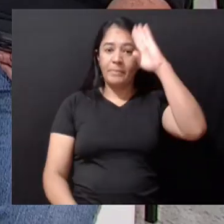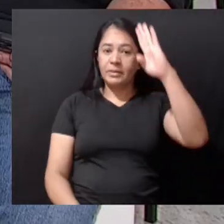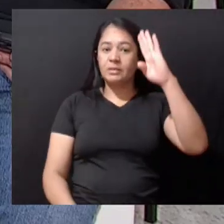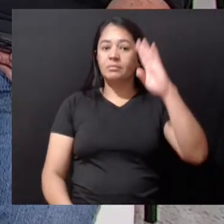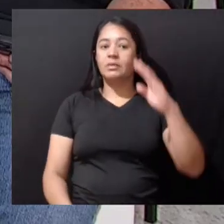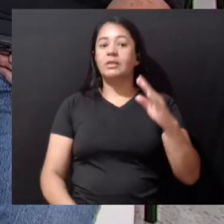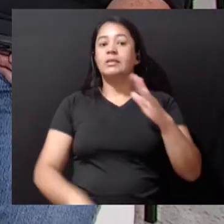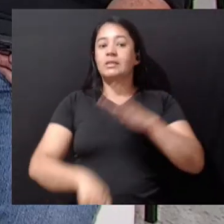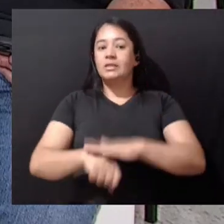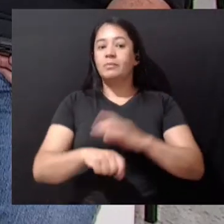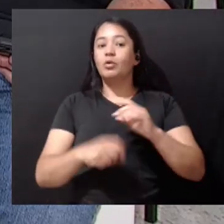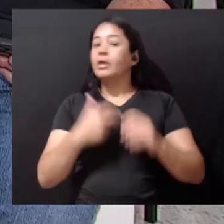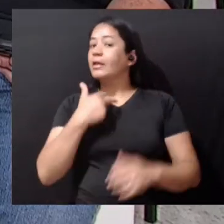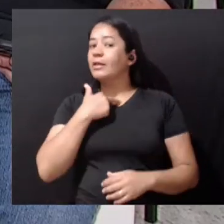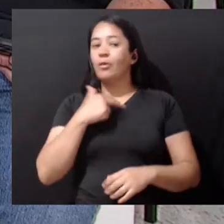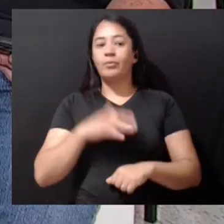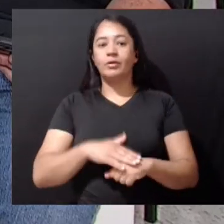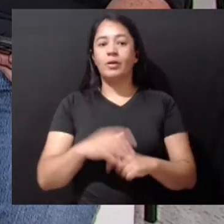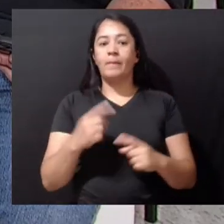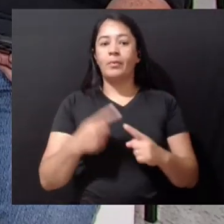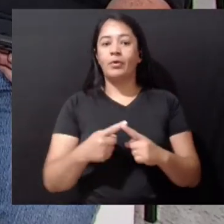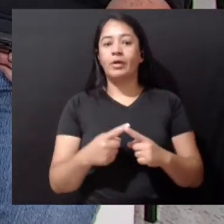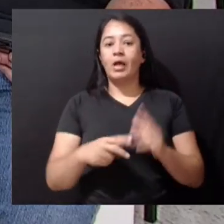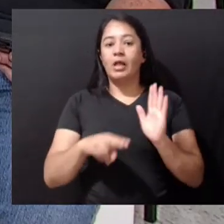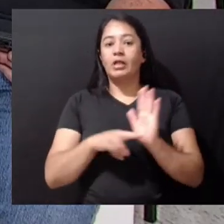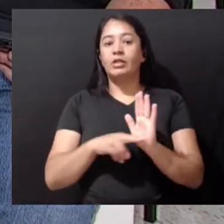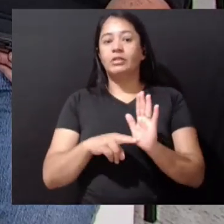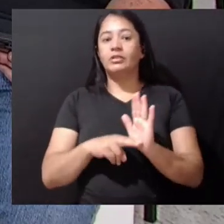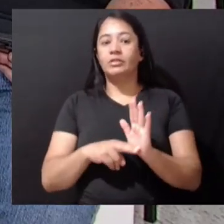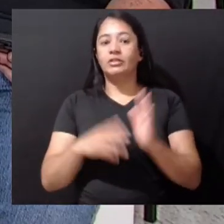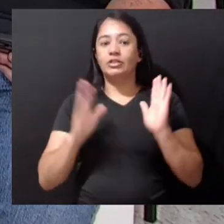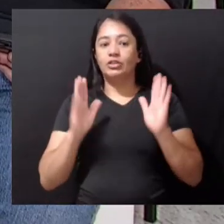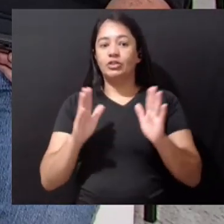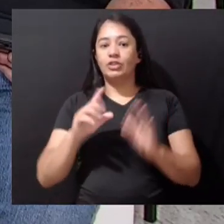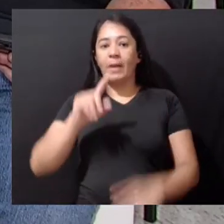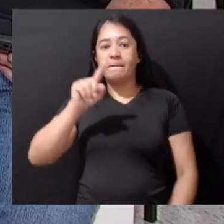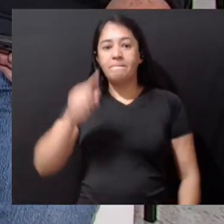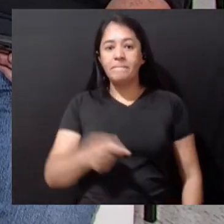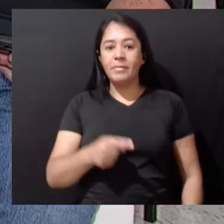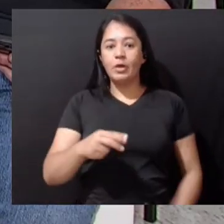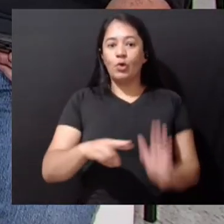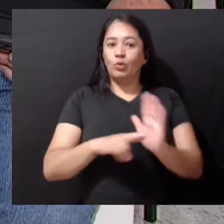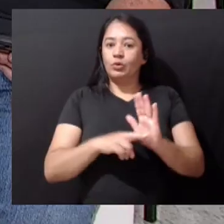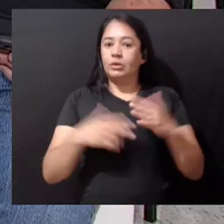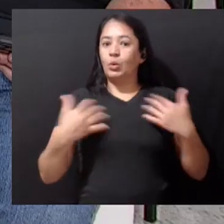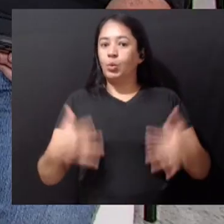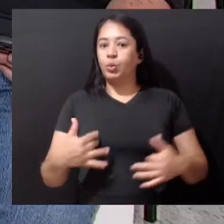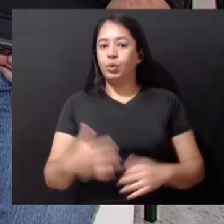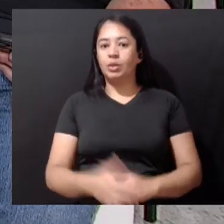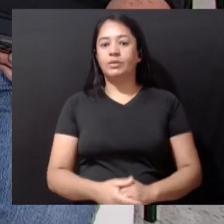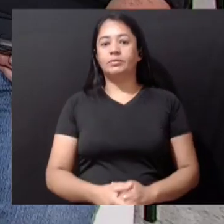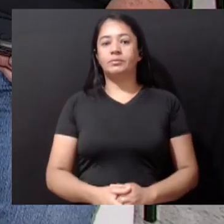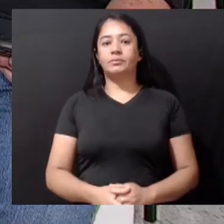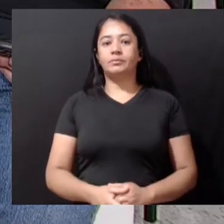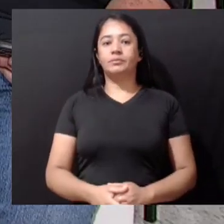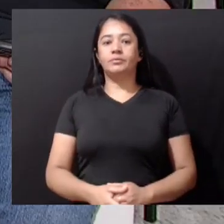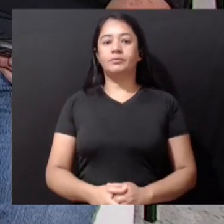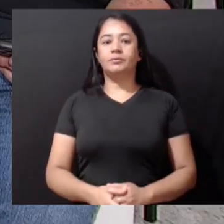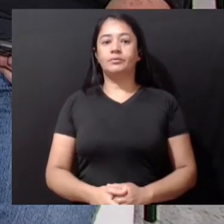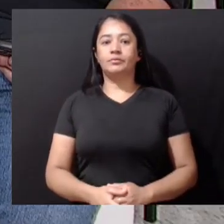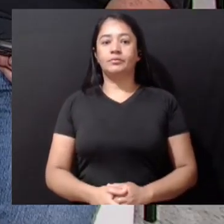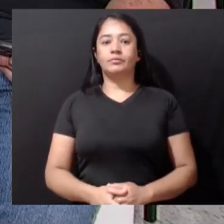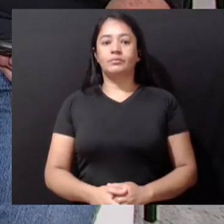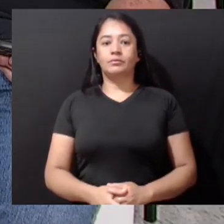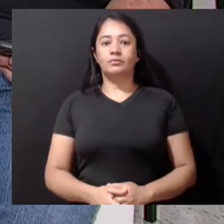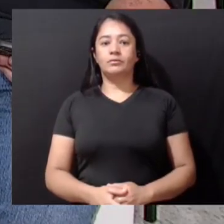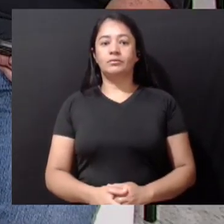peso importante, só a redação ela já vale 1000 pontos, né? Então, ela tem um peso que sozinha ali